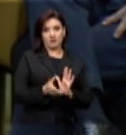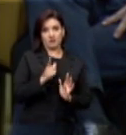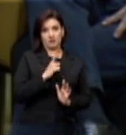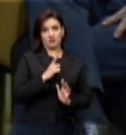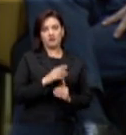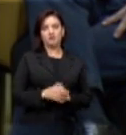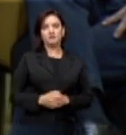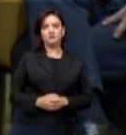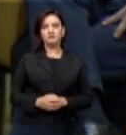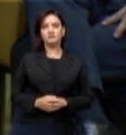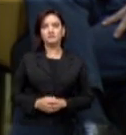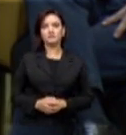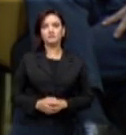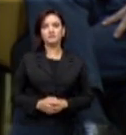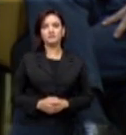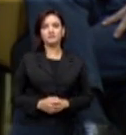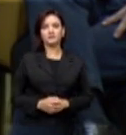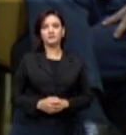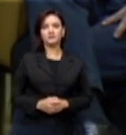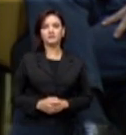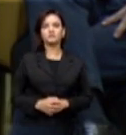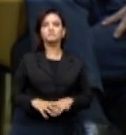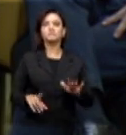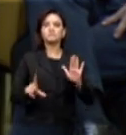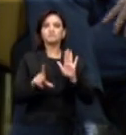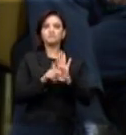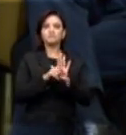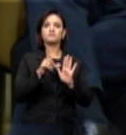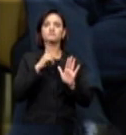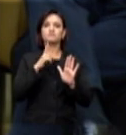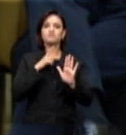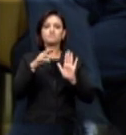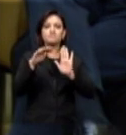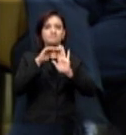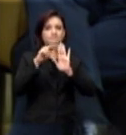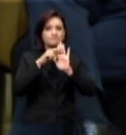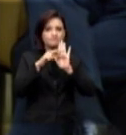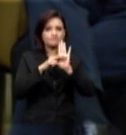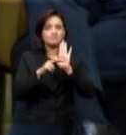A legislação ordinária deu critérios seguros,